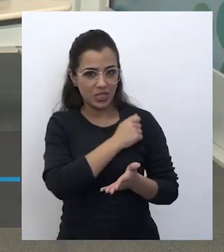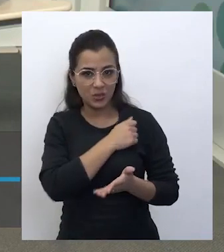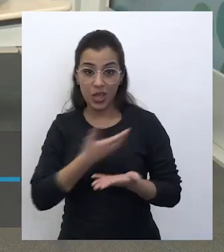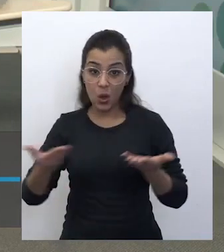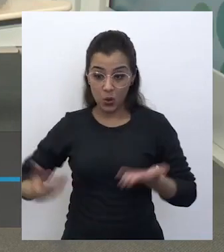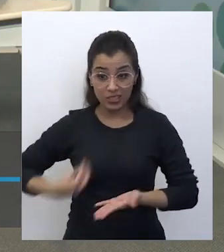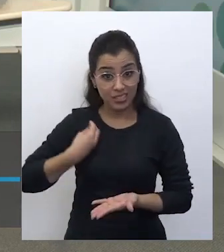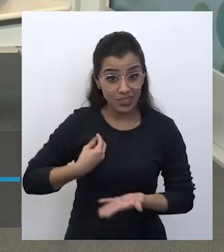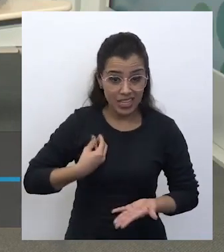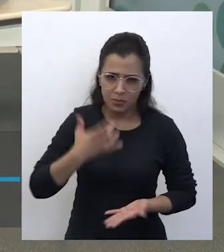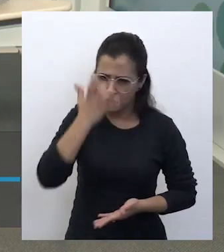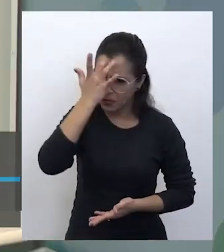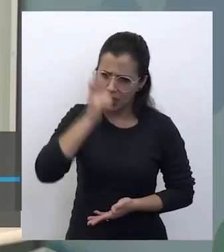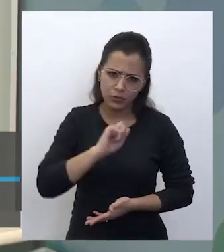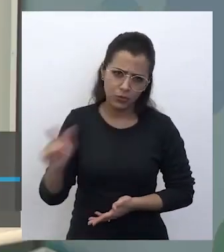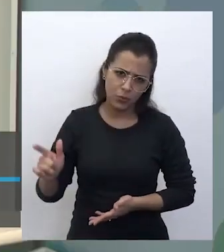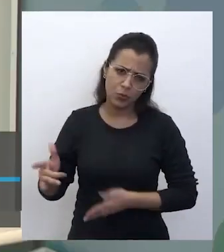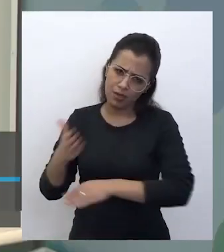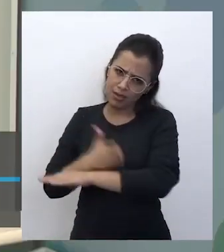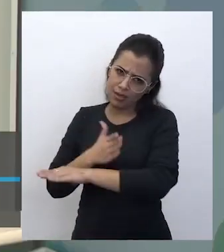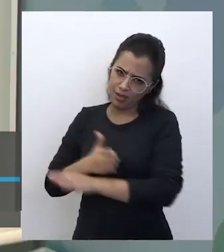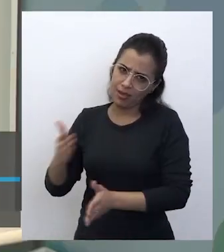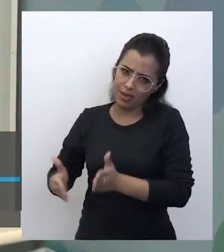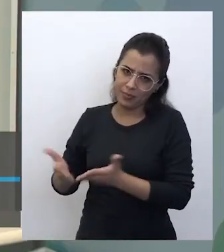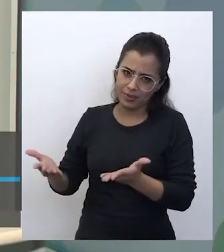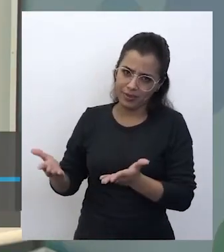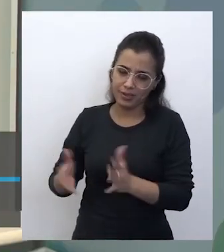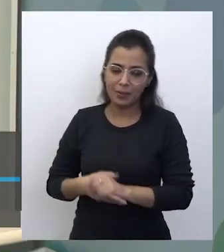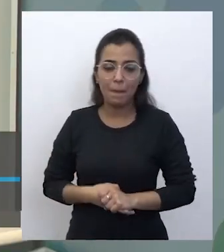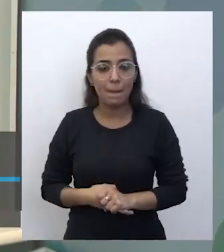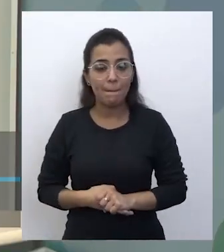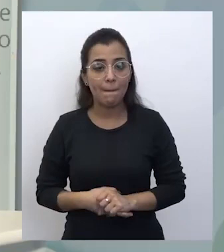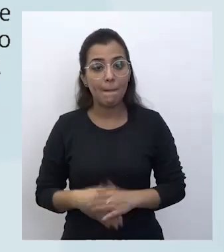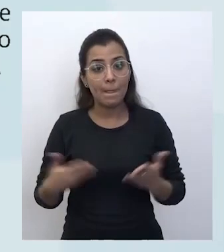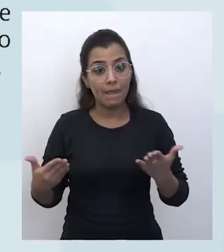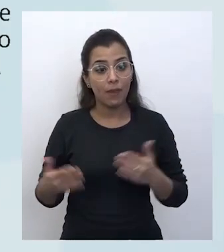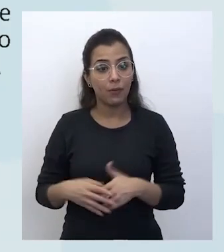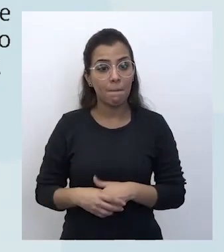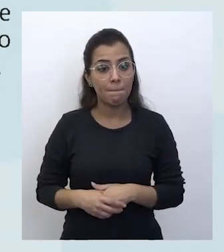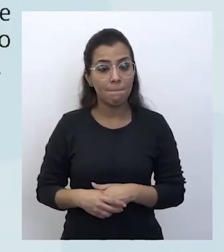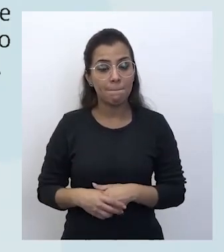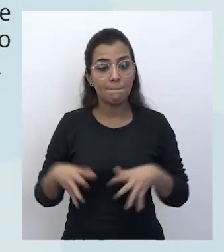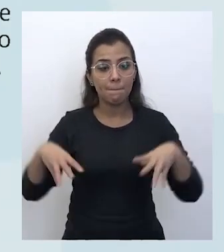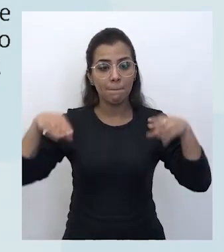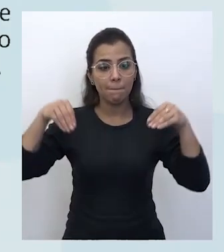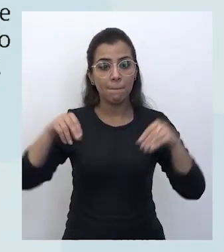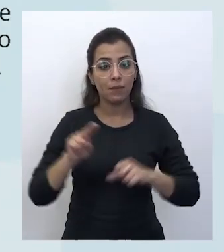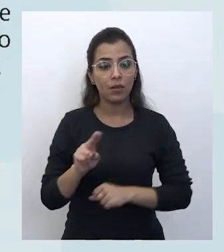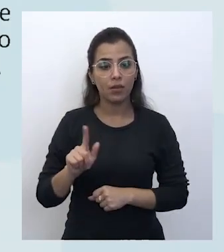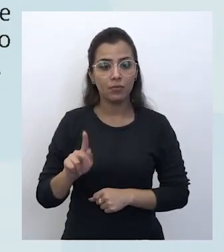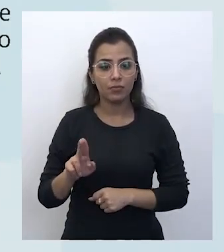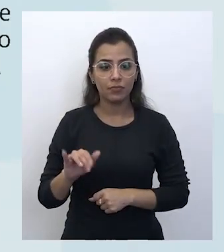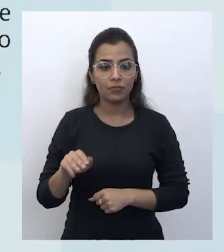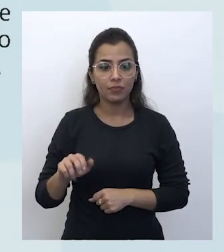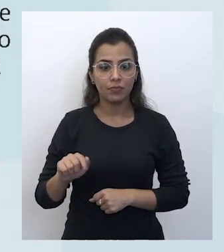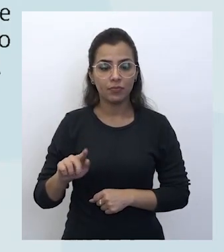que no período medieval. E tem que ser, né? Então, só para retomar na tela, o Castelo de Guimarães localiza-se na